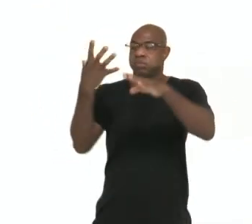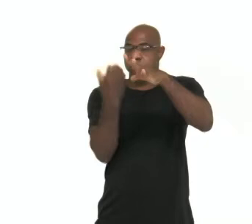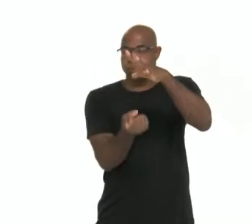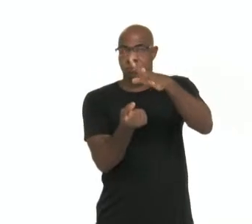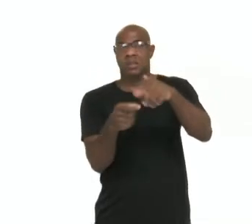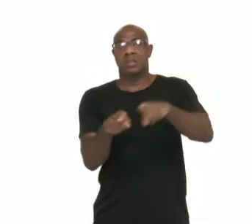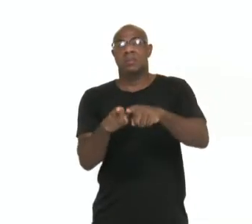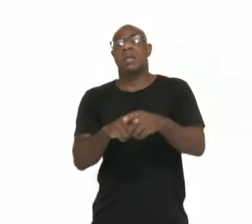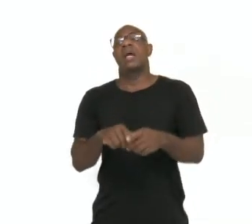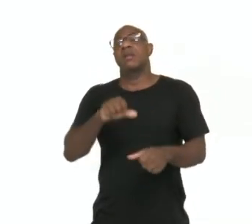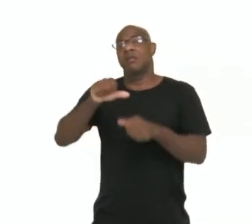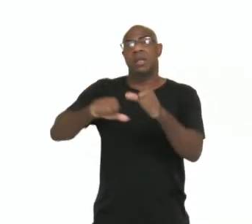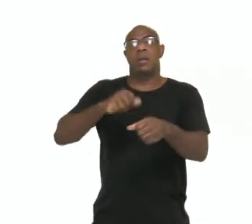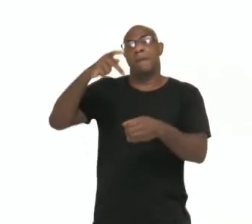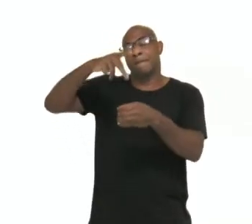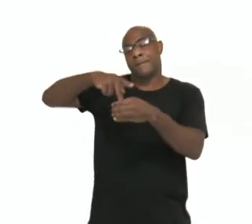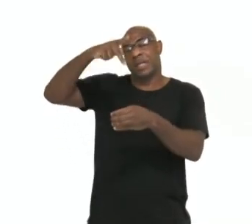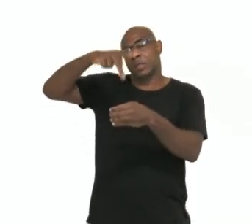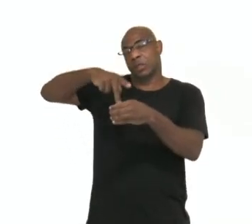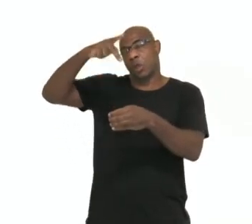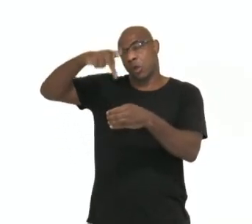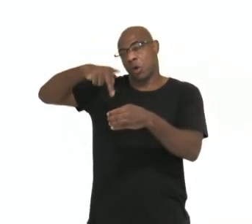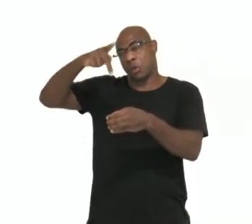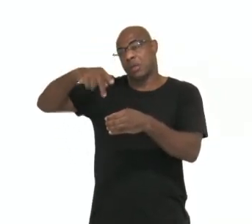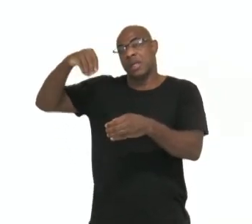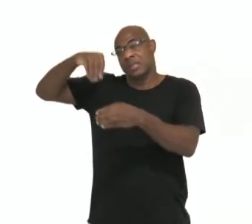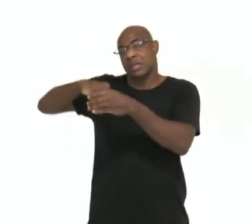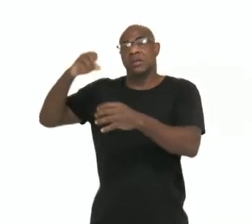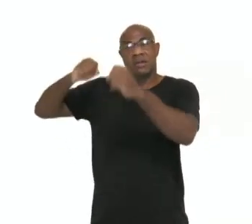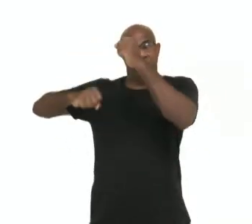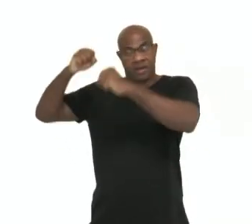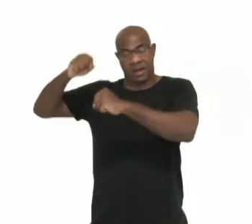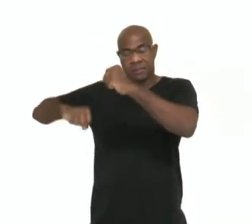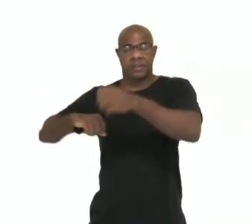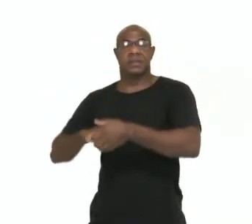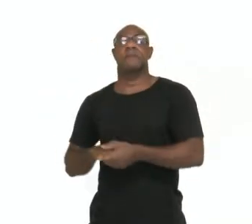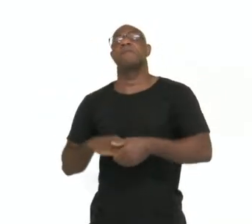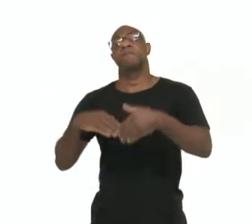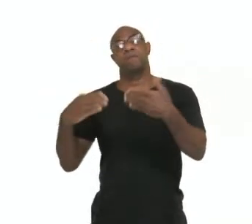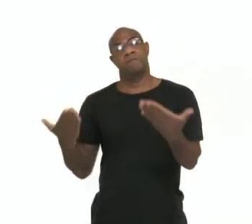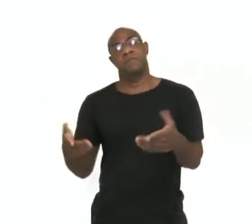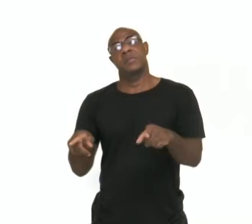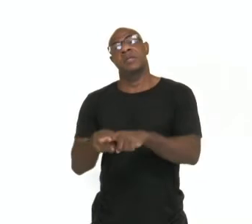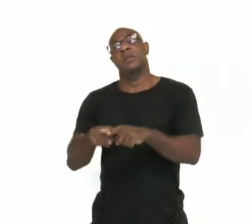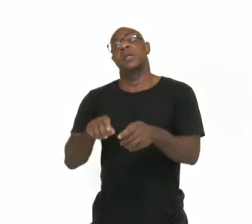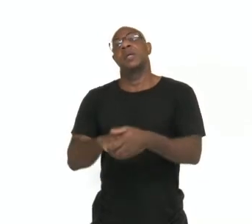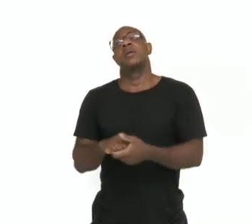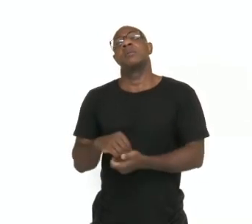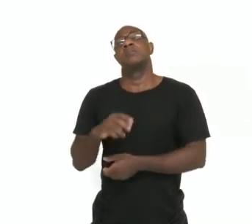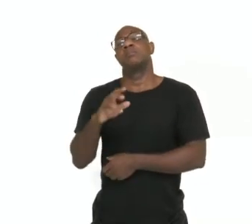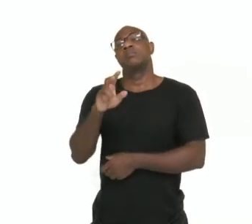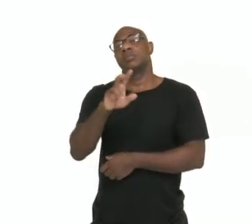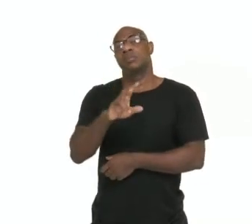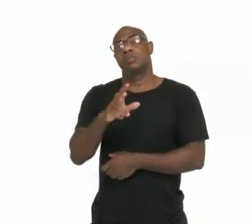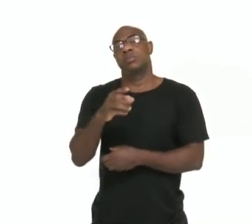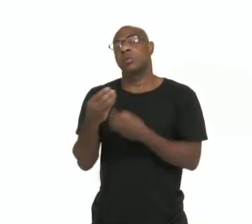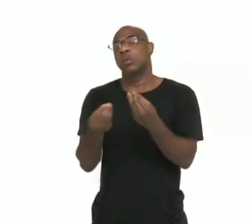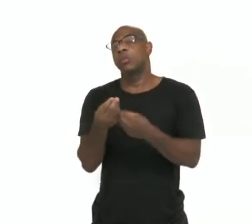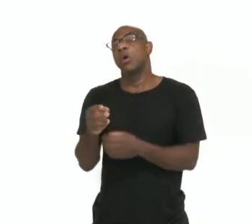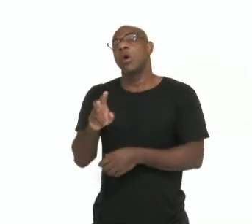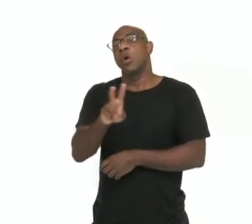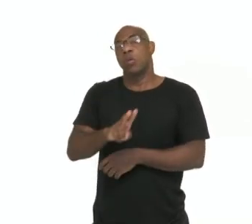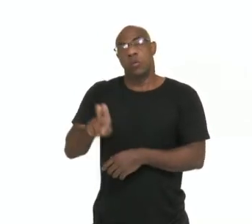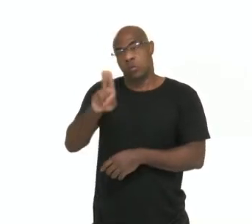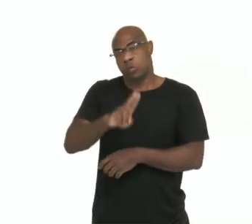nas refinarias. Já o setor não energético considera o consumo de derivados de petróleo para